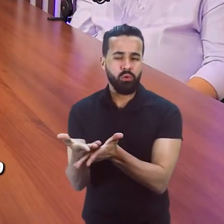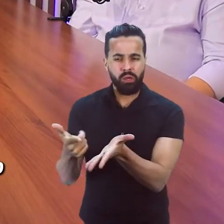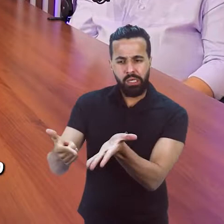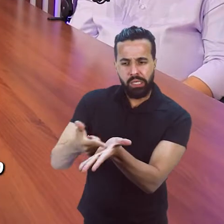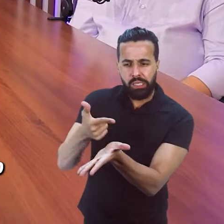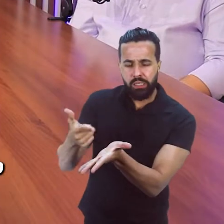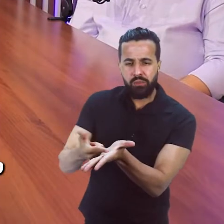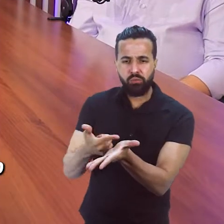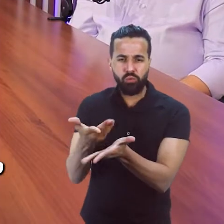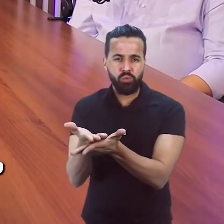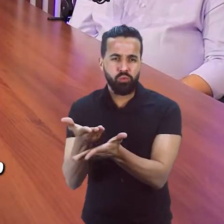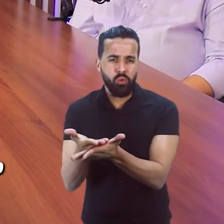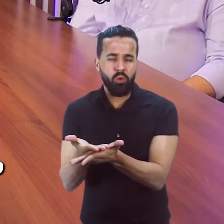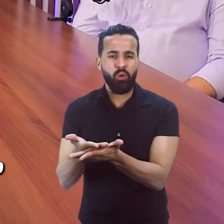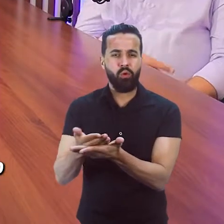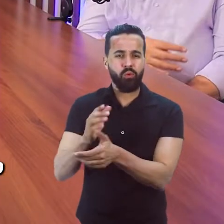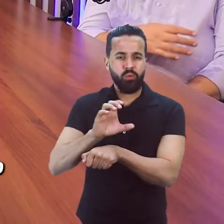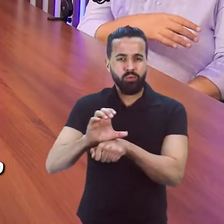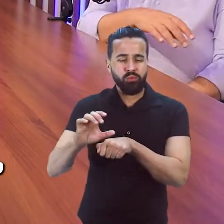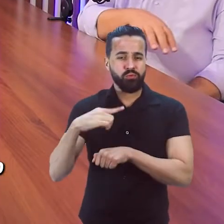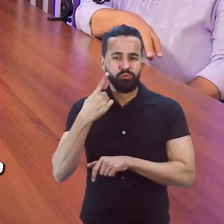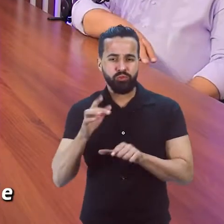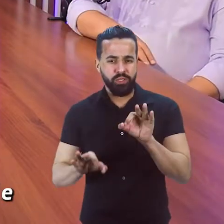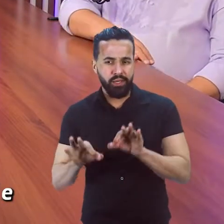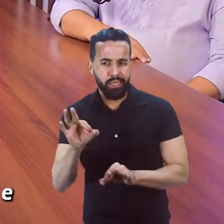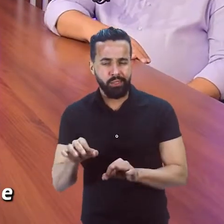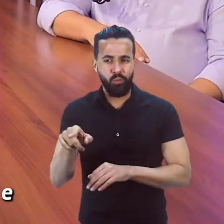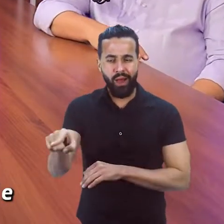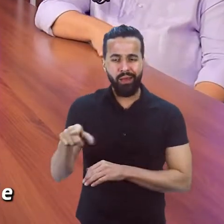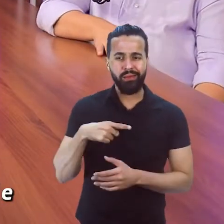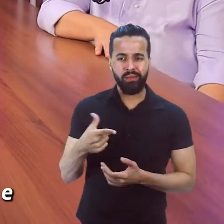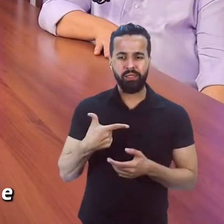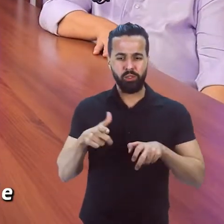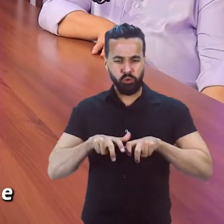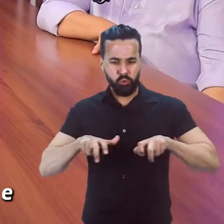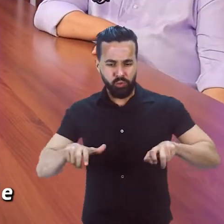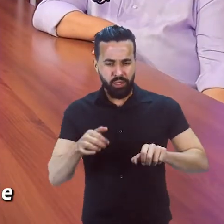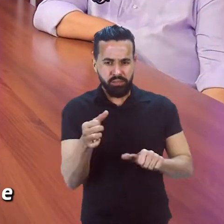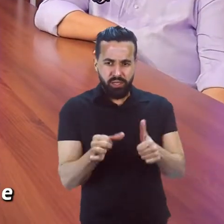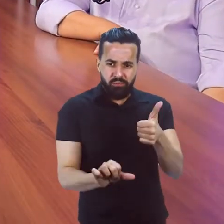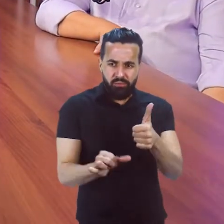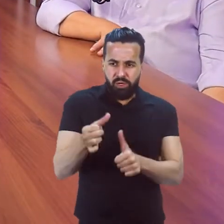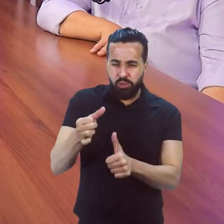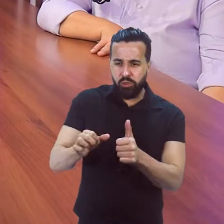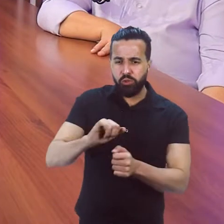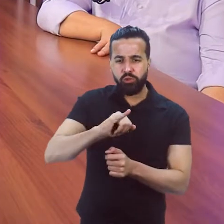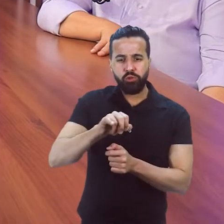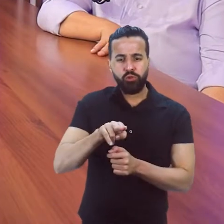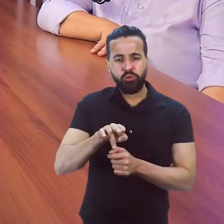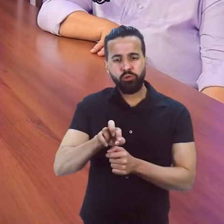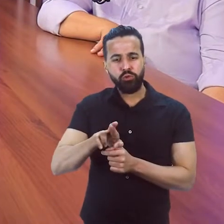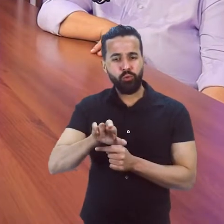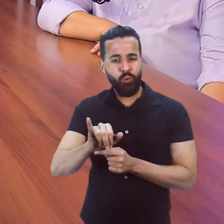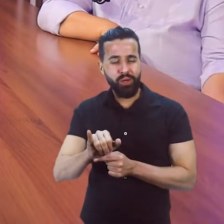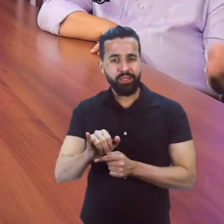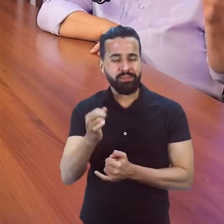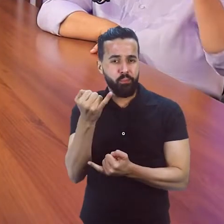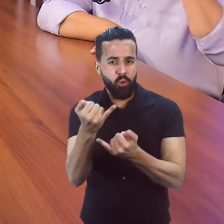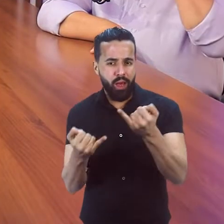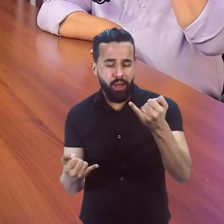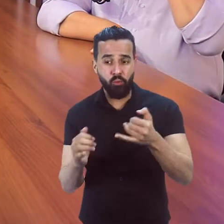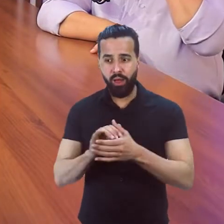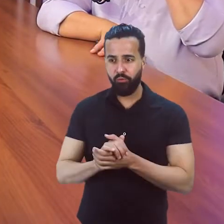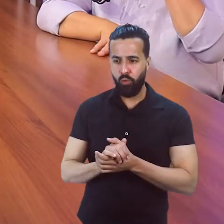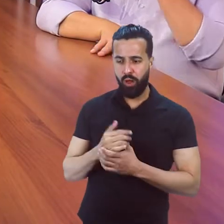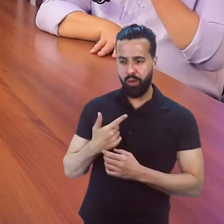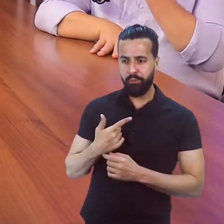fazendo trabalho, estudando lá para um júri simulado, ele me pediu umas ajudas, não, me ajuda aqui e tal, ver se eu estou saindo bem aqui,